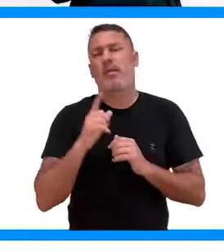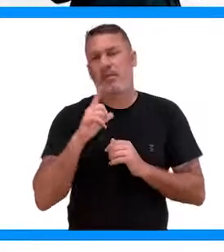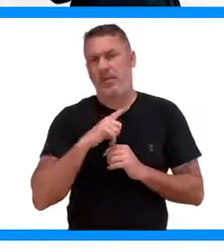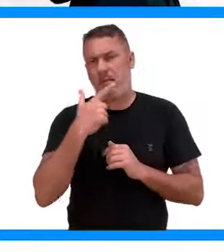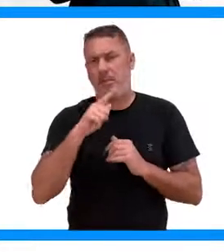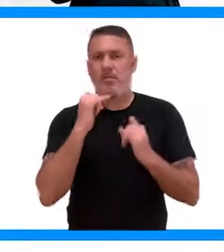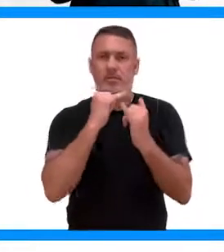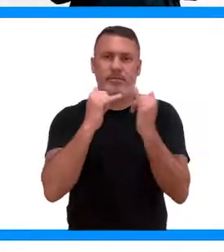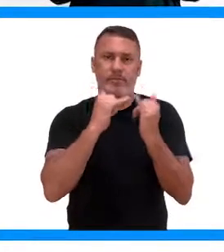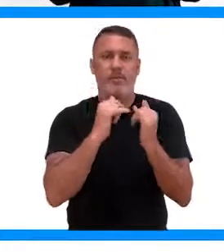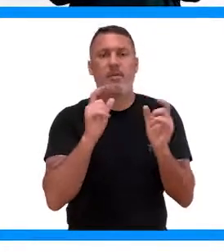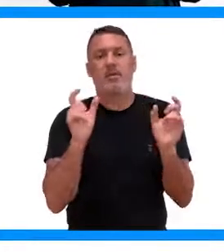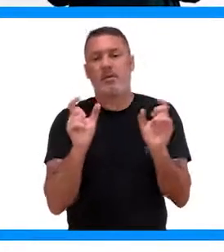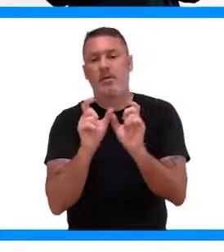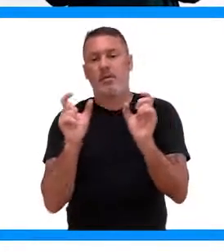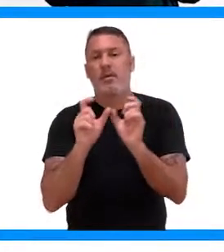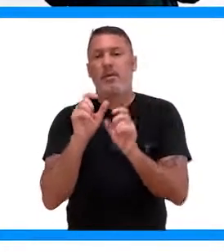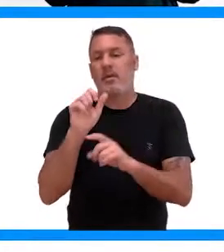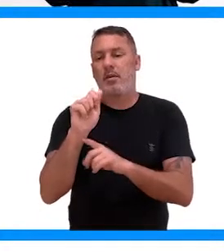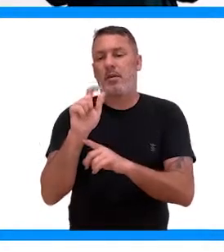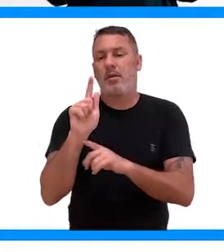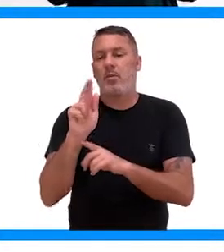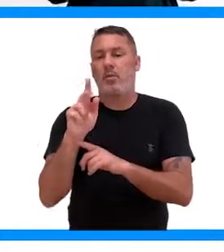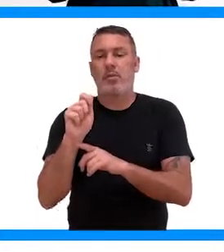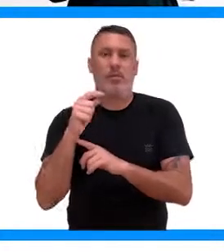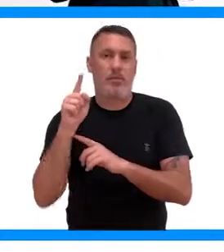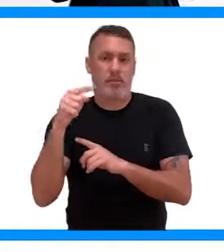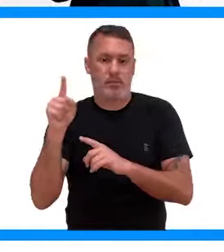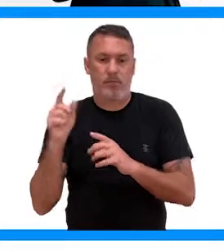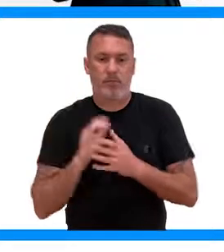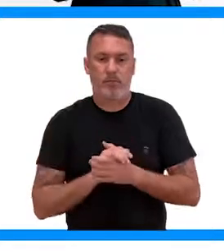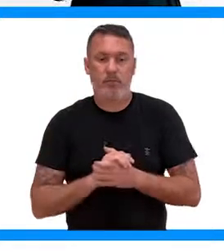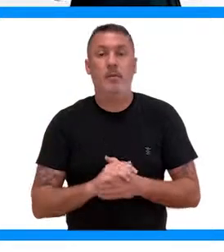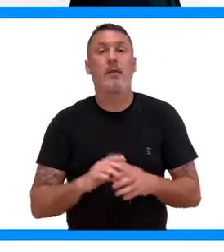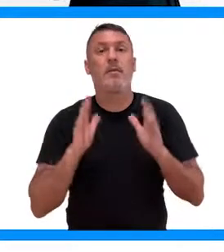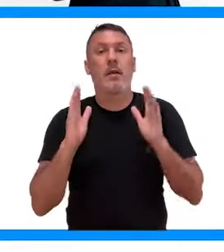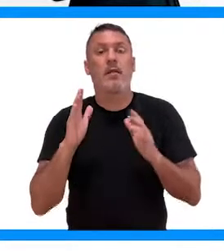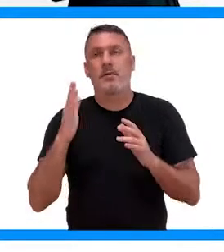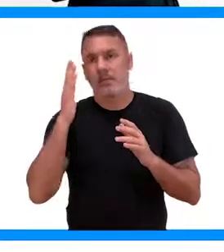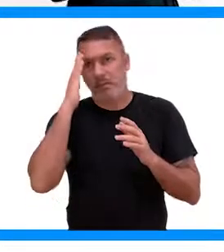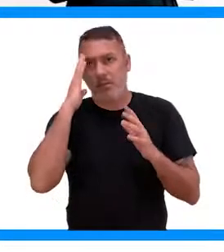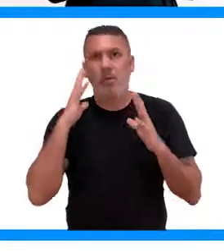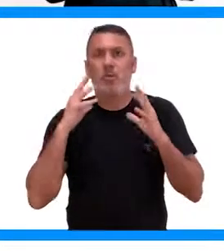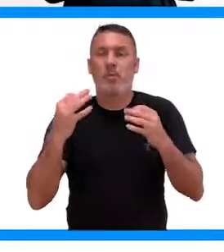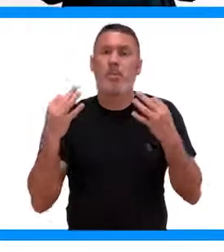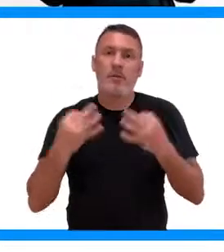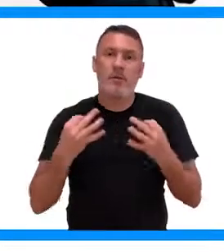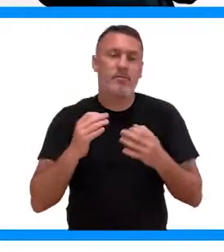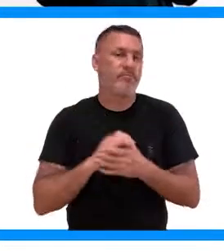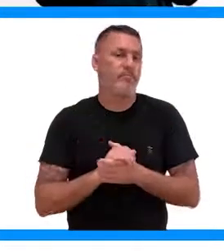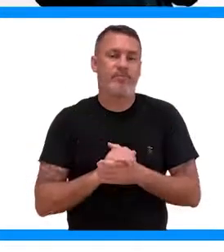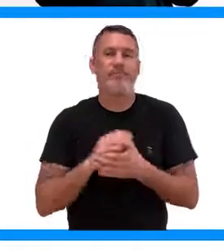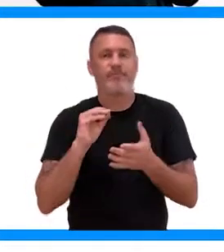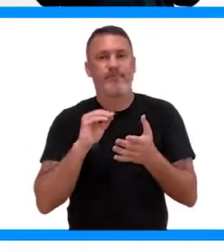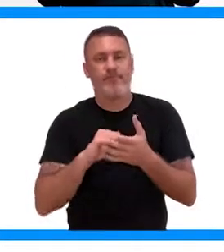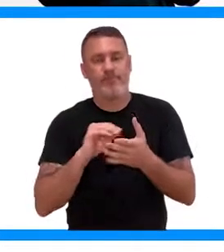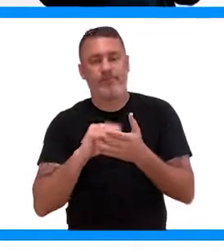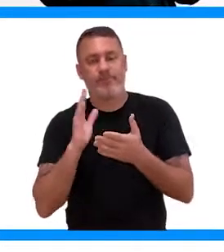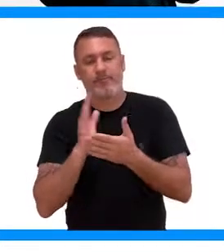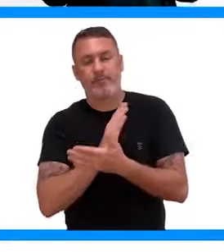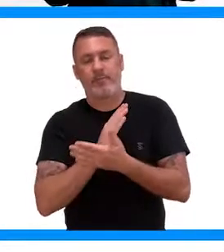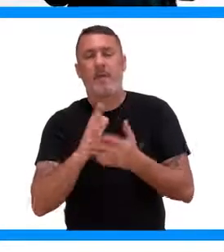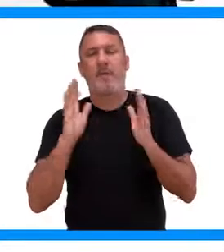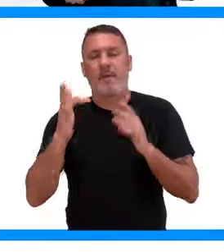Bien? Existem muitas palavrinhas agudas acentuadas. Só que, como nem tudo é perfeito, existe